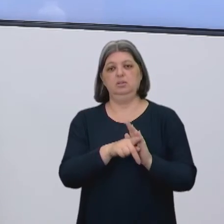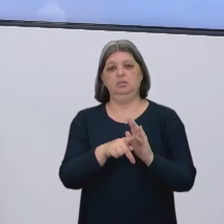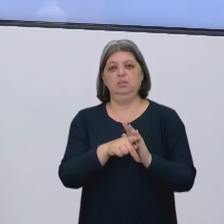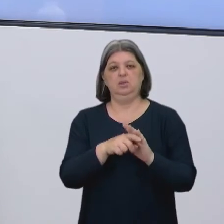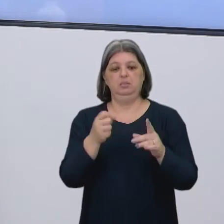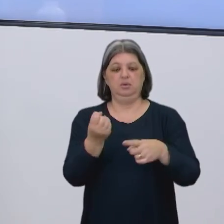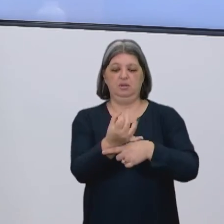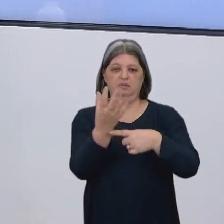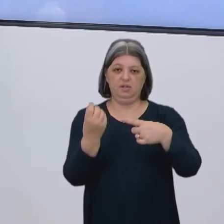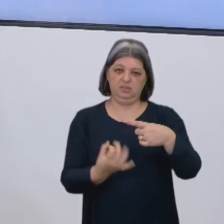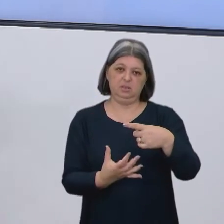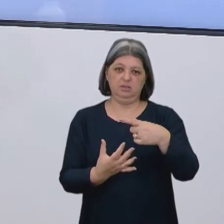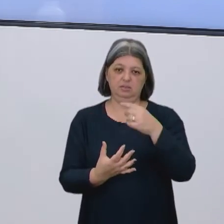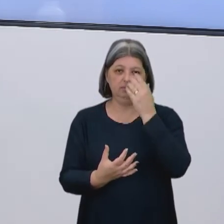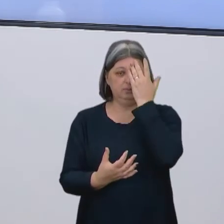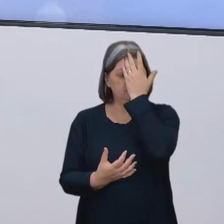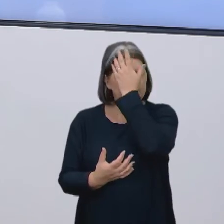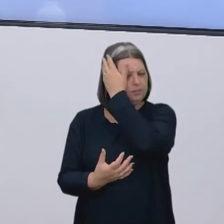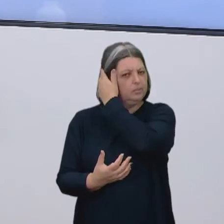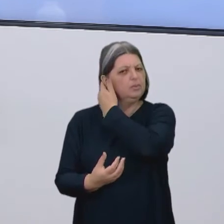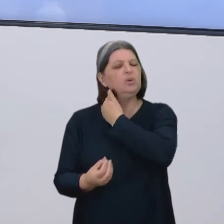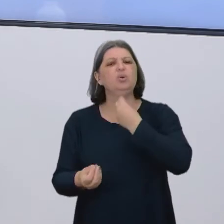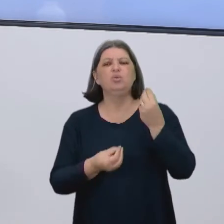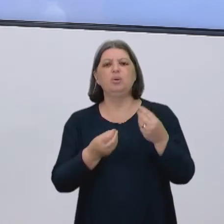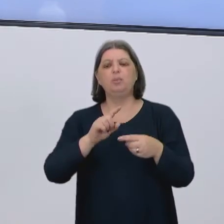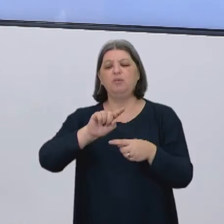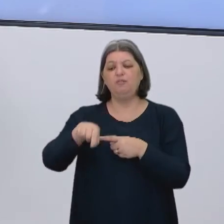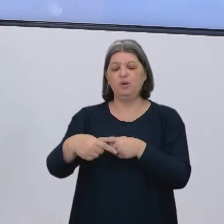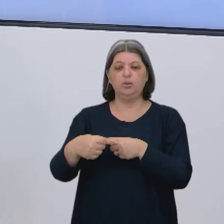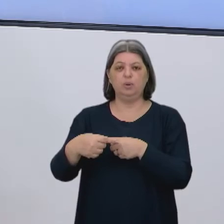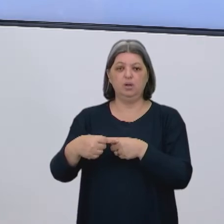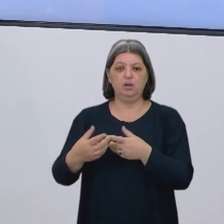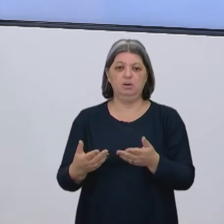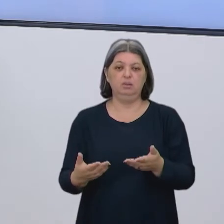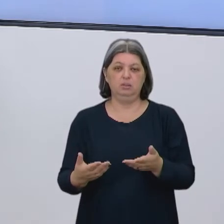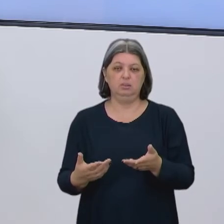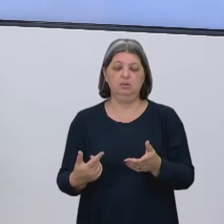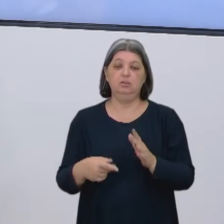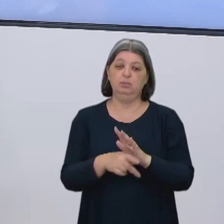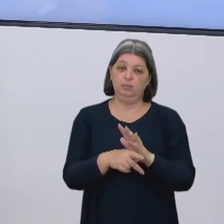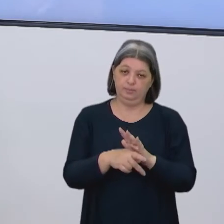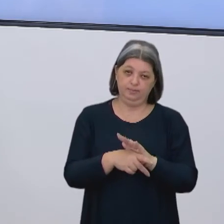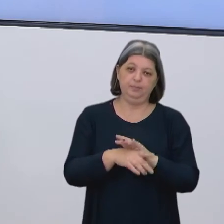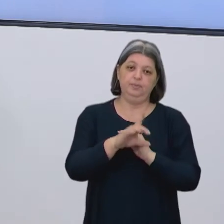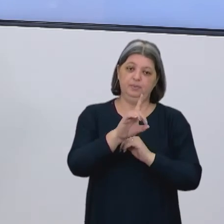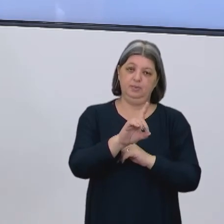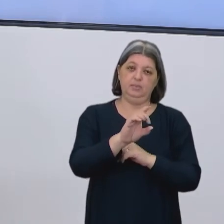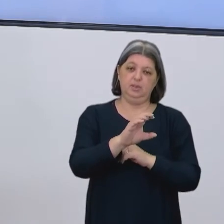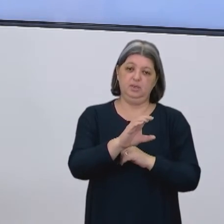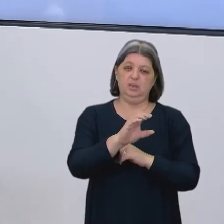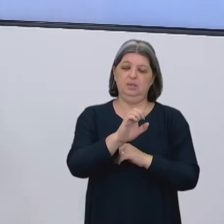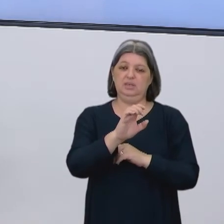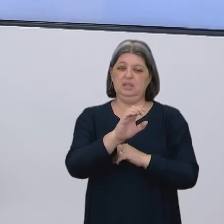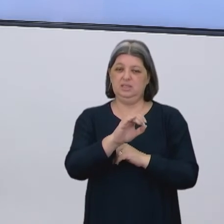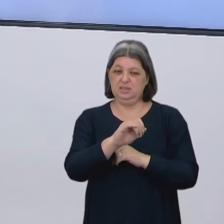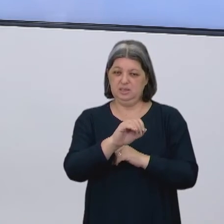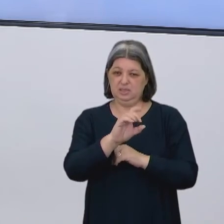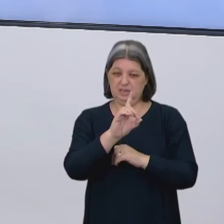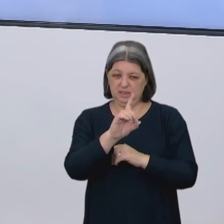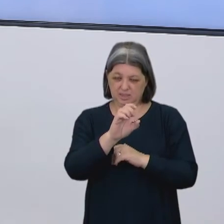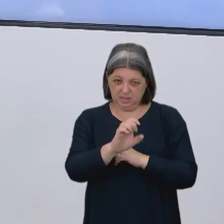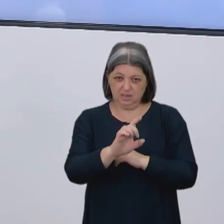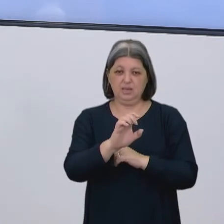fração. E como que eu vejo eles com vírgula? Quando a gente fala em vírgula, a gente está falando dos decimais infinitos, que nem a